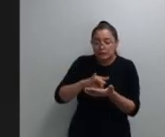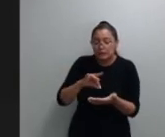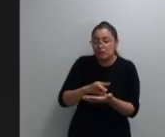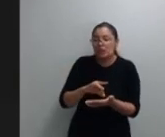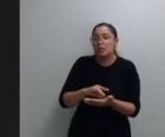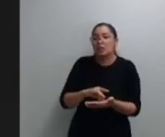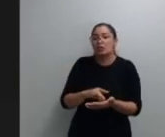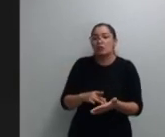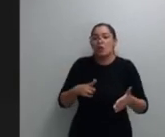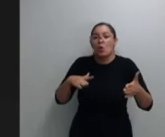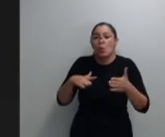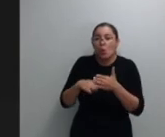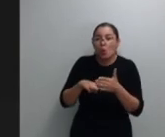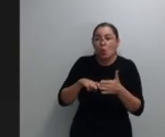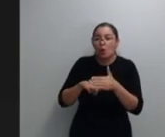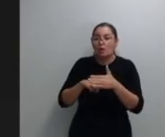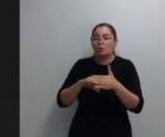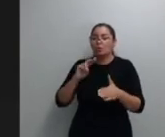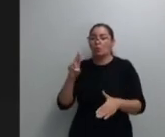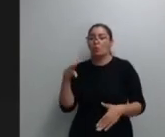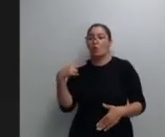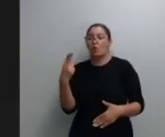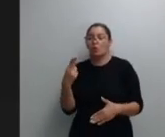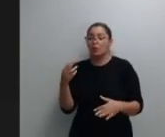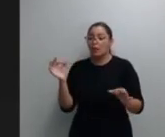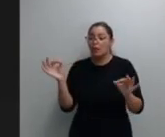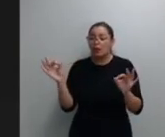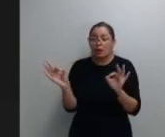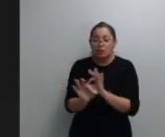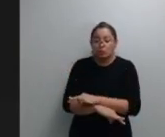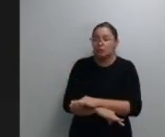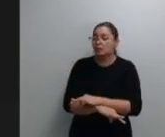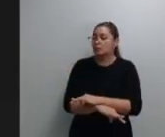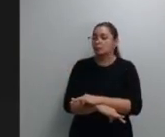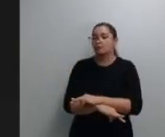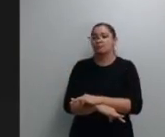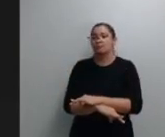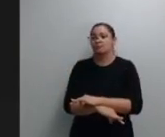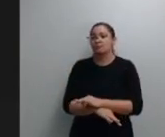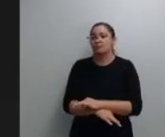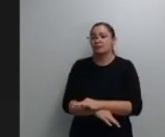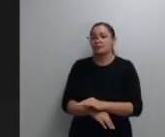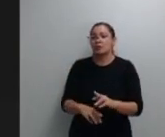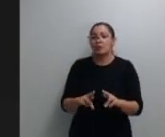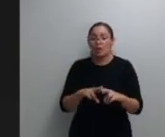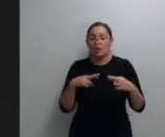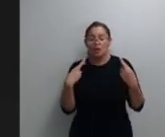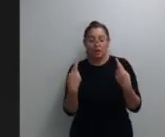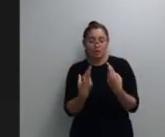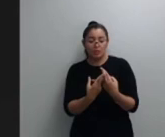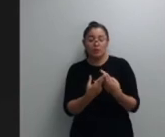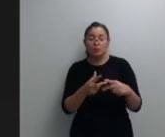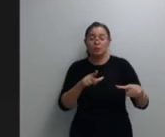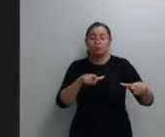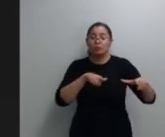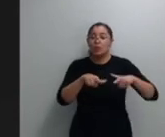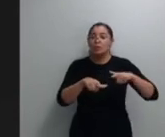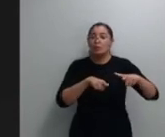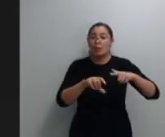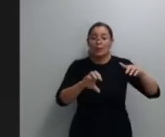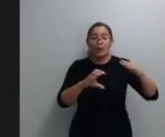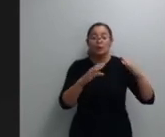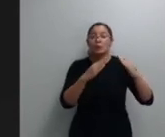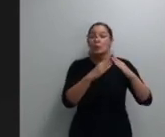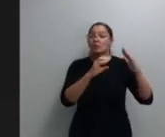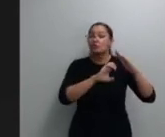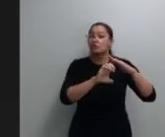limitação ou eliminação de concorrência nas relações de mercado fecho aspas e digo